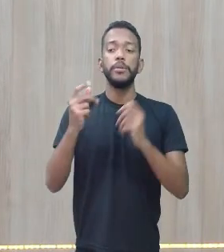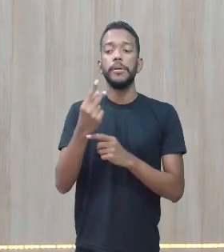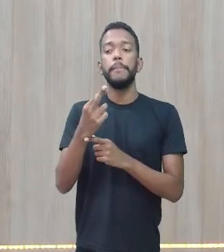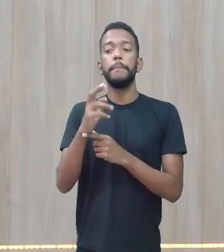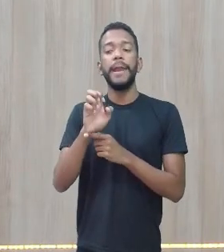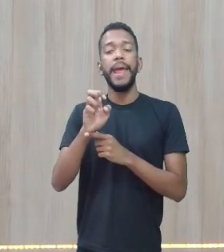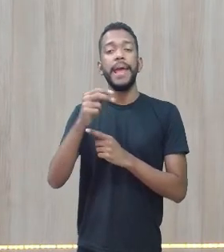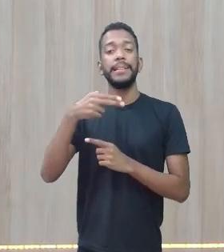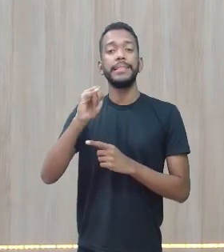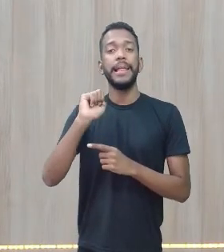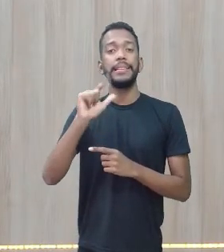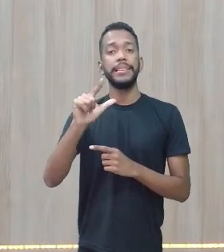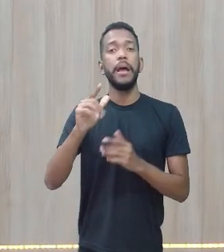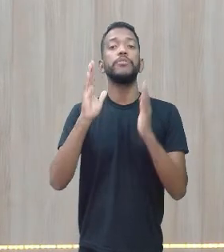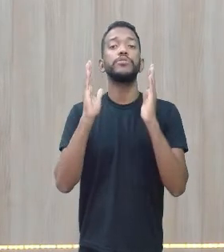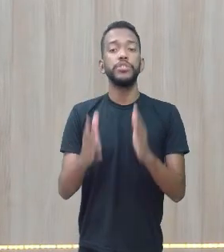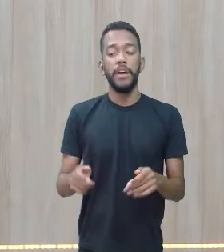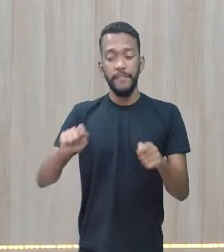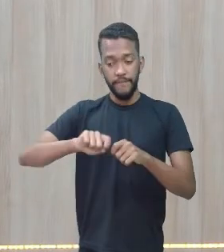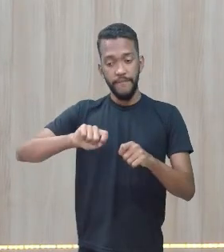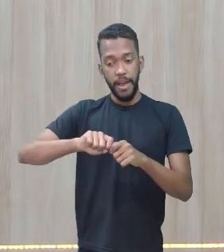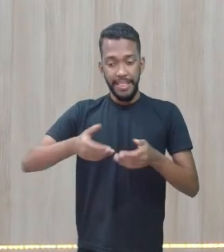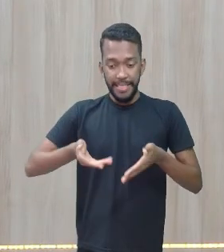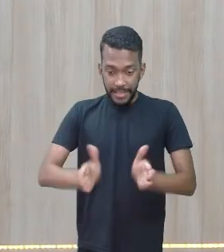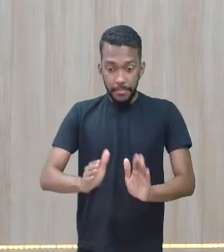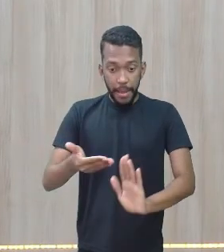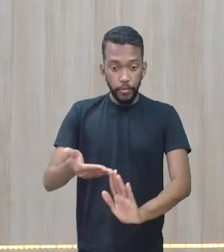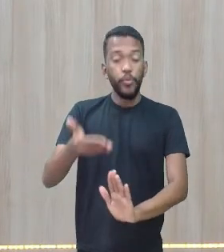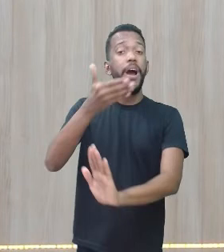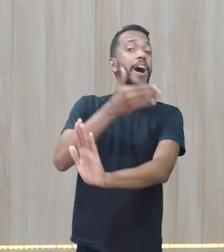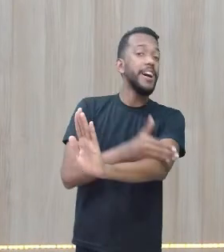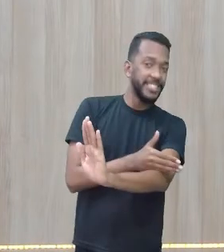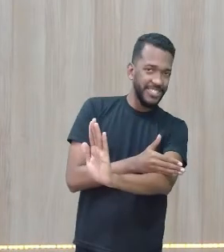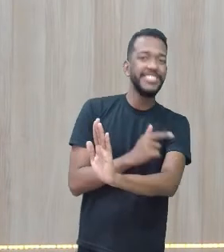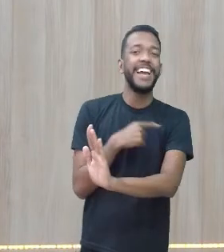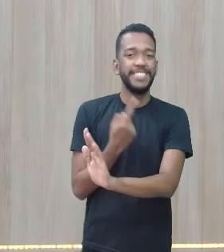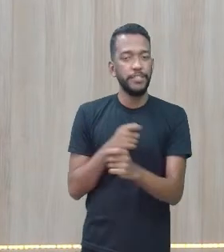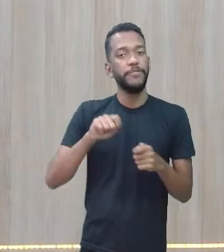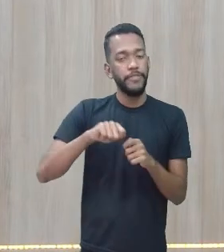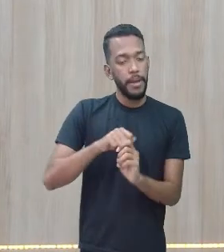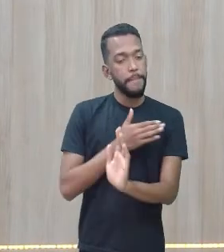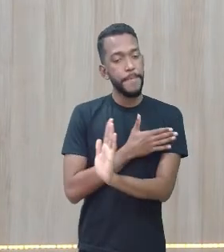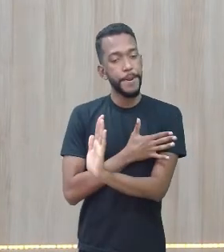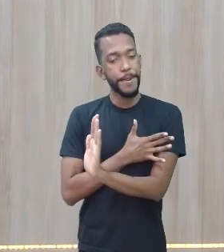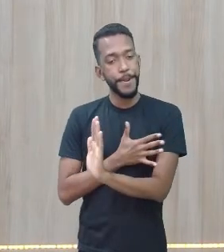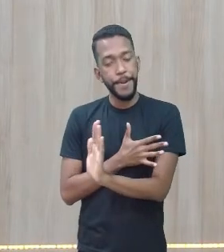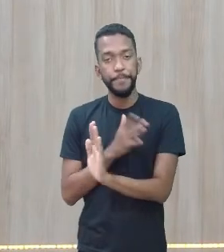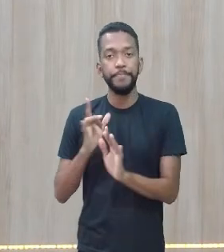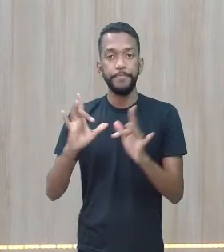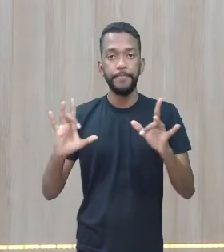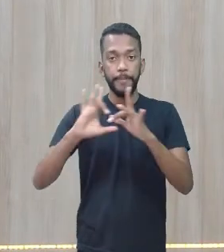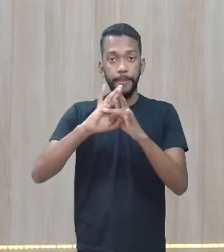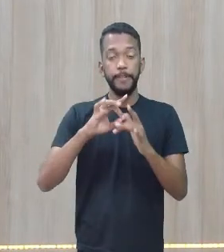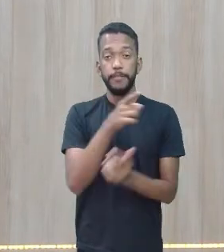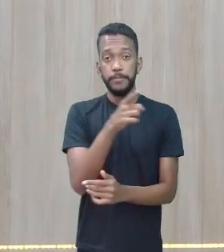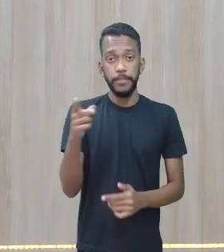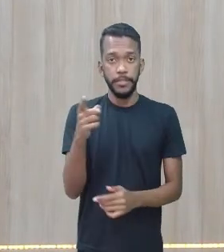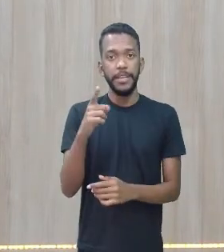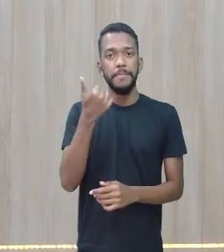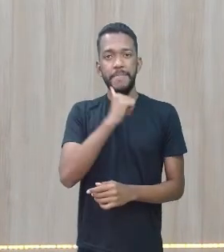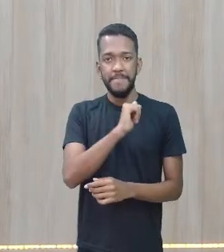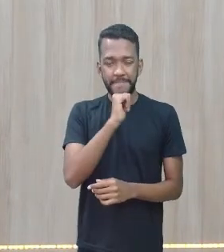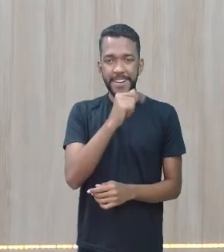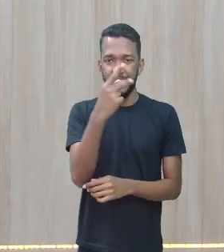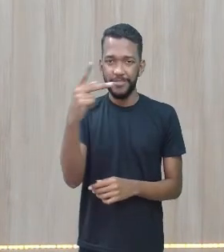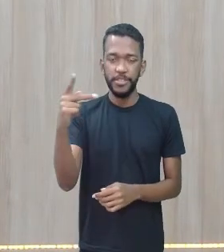é algo que faz antes do nascimento, não é verdade? Então, esta ligação, quando a mãe de vocês